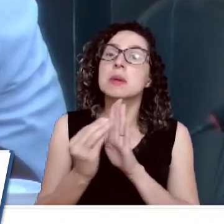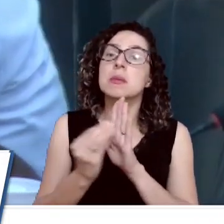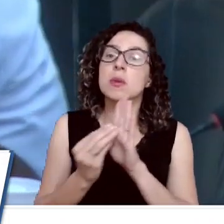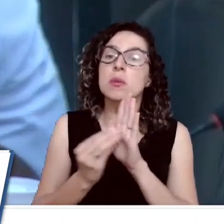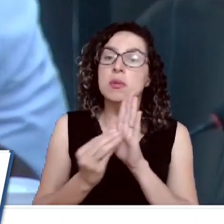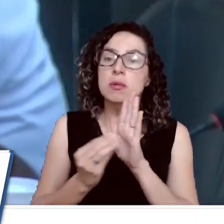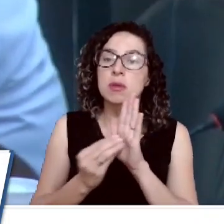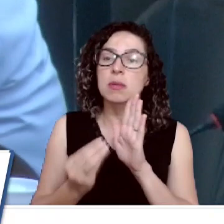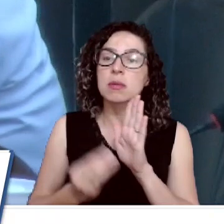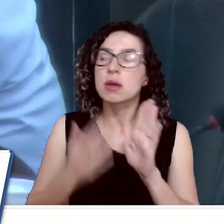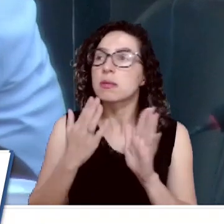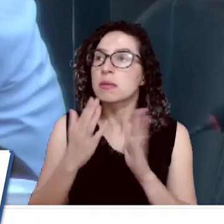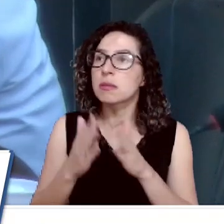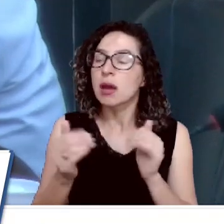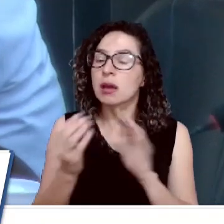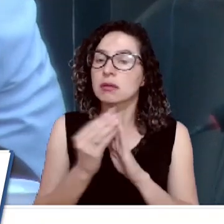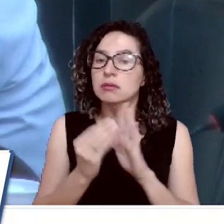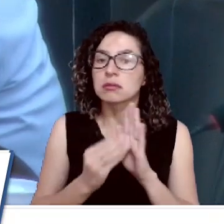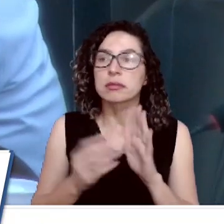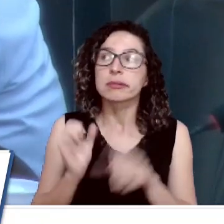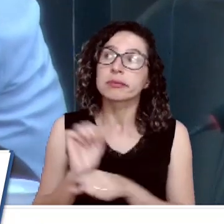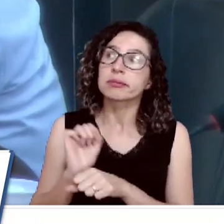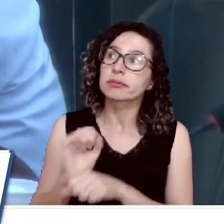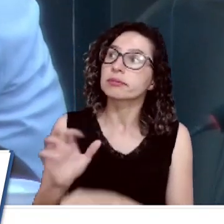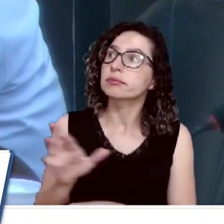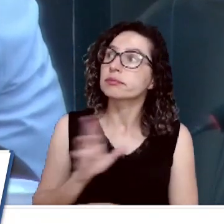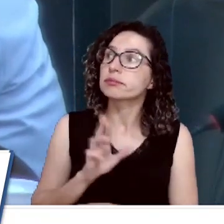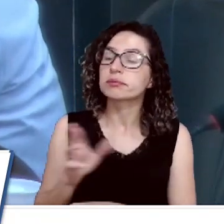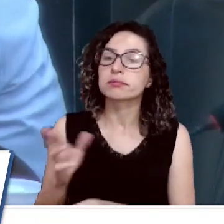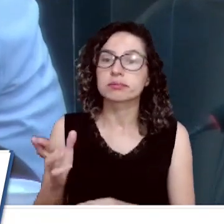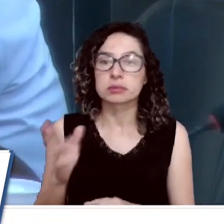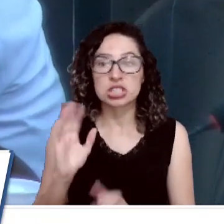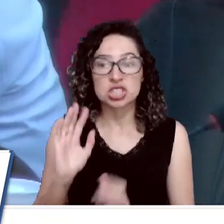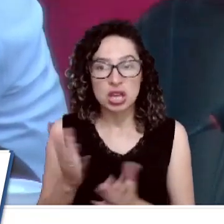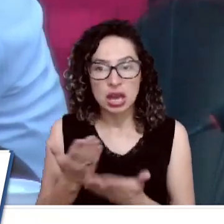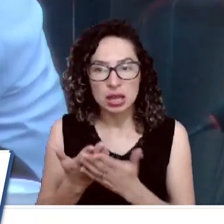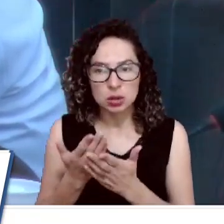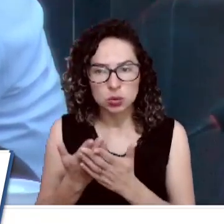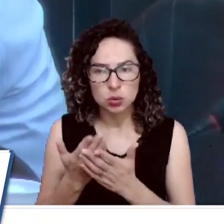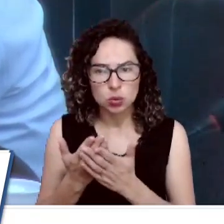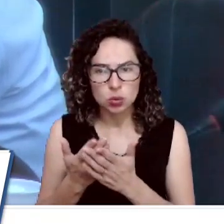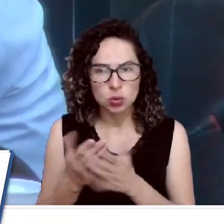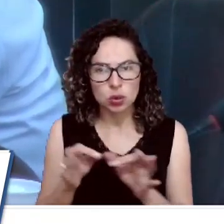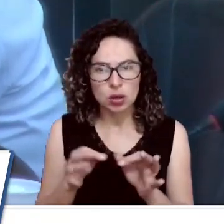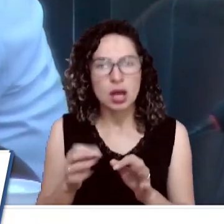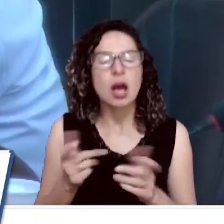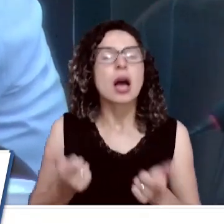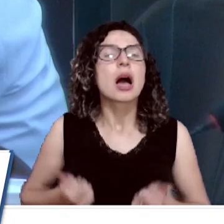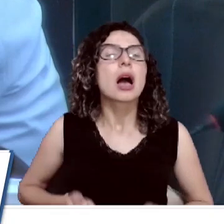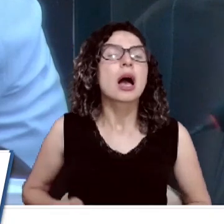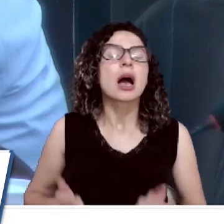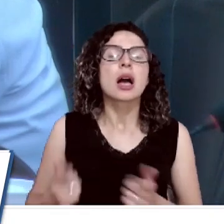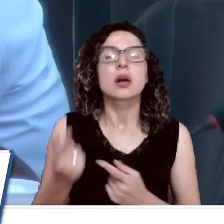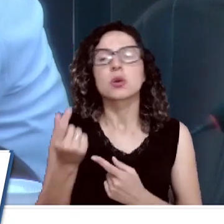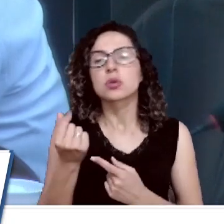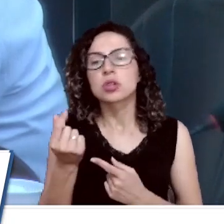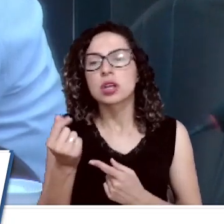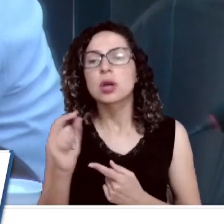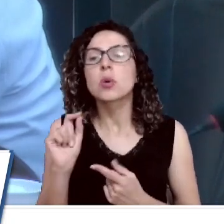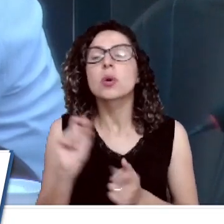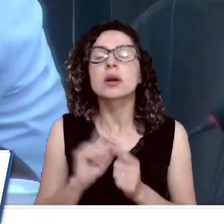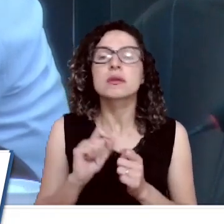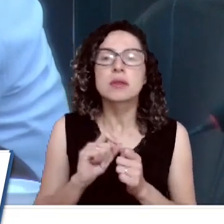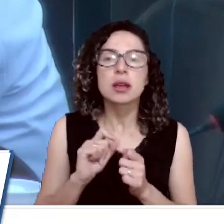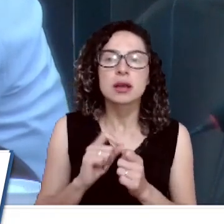mais requerimento, aguardando uma resposta. Se tem um estudo programado, o que, que foi gasto, qual que foi, o que, que foi feito, parece